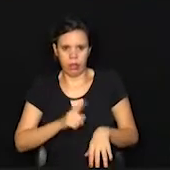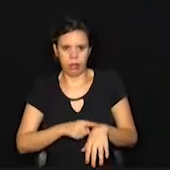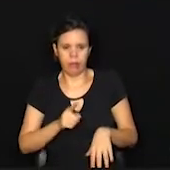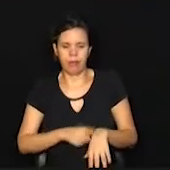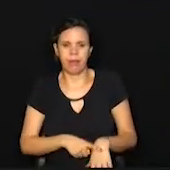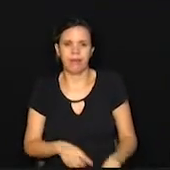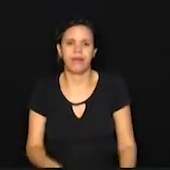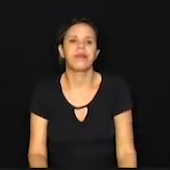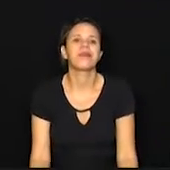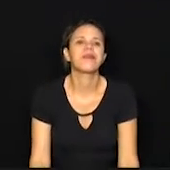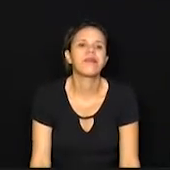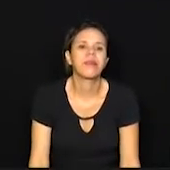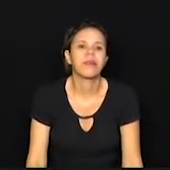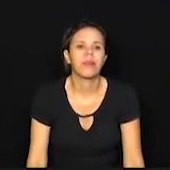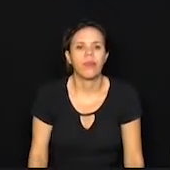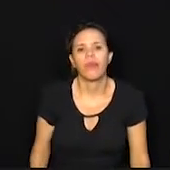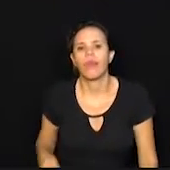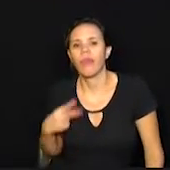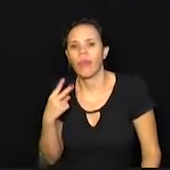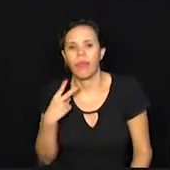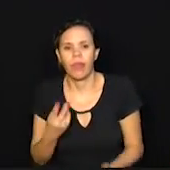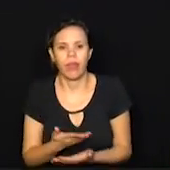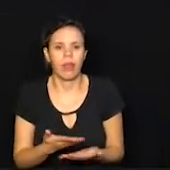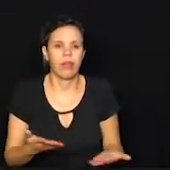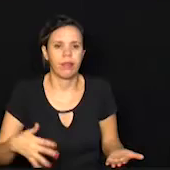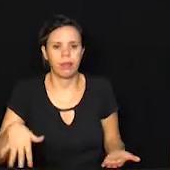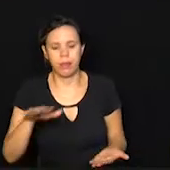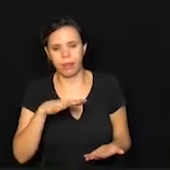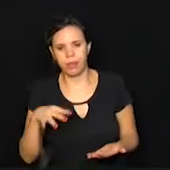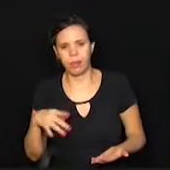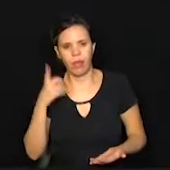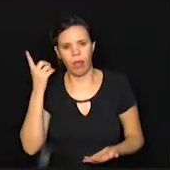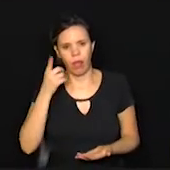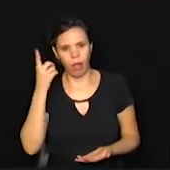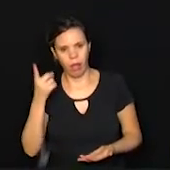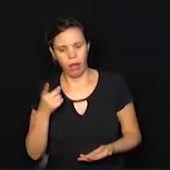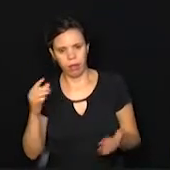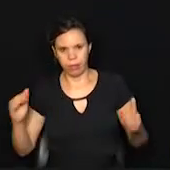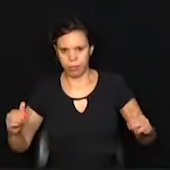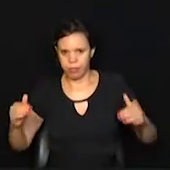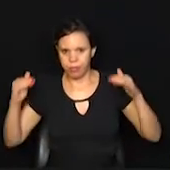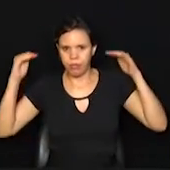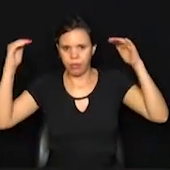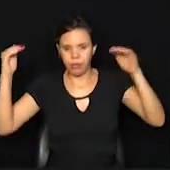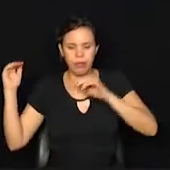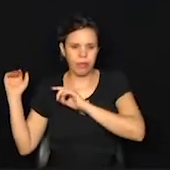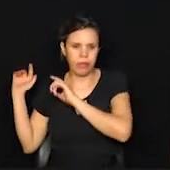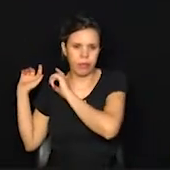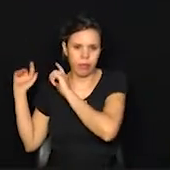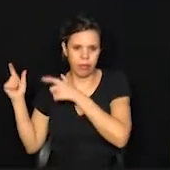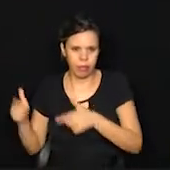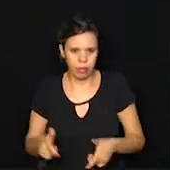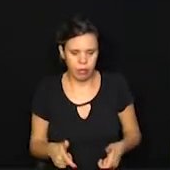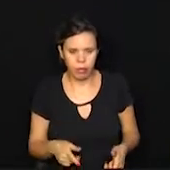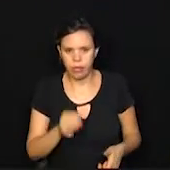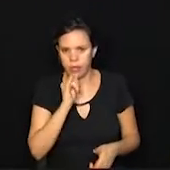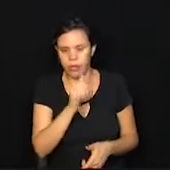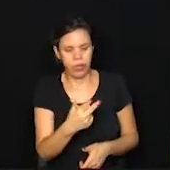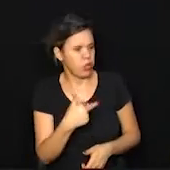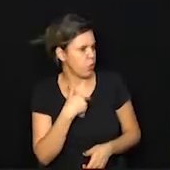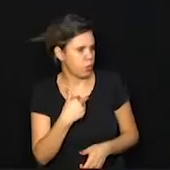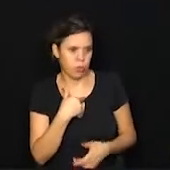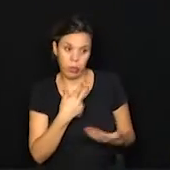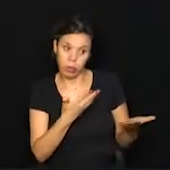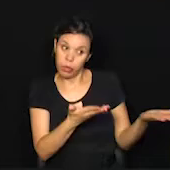em que mesmos parlamentares que ano parlamentares majoritariamente conservadores disseram assim não